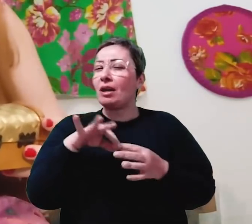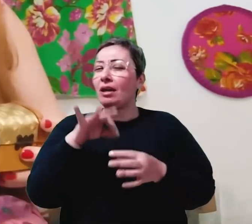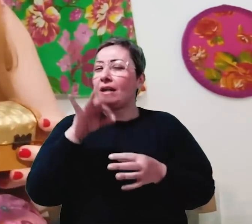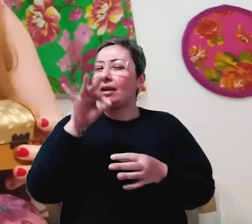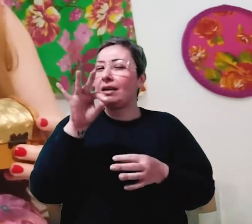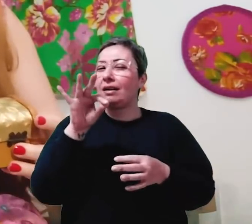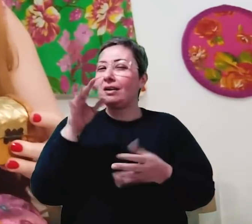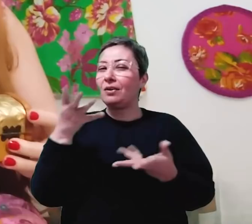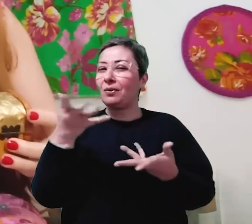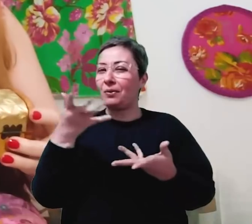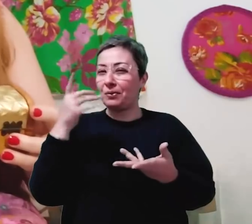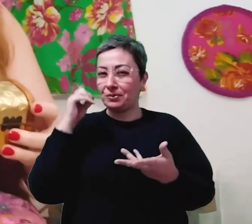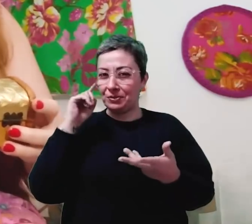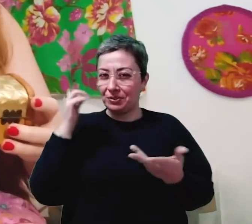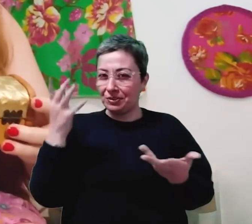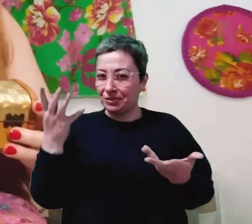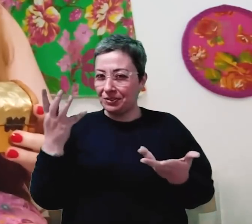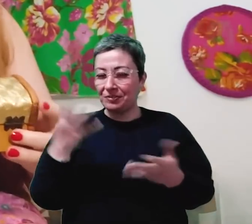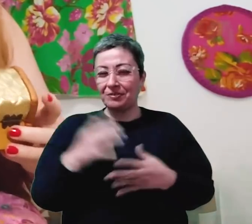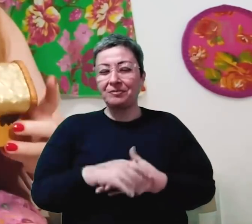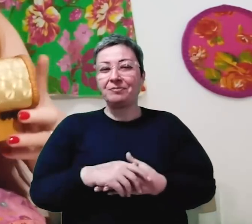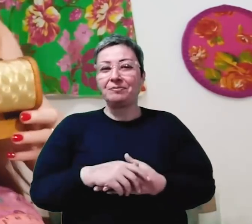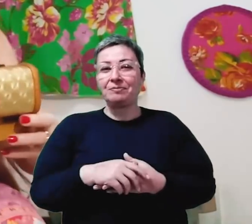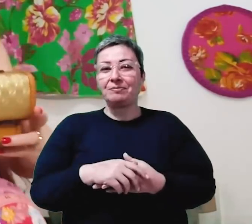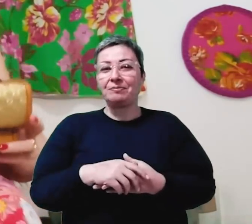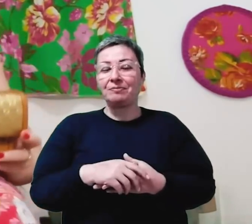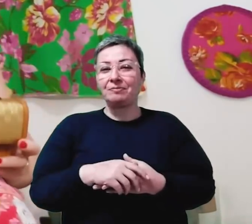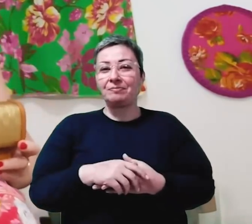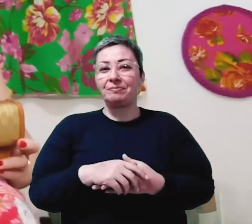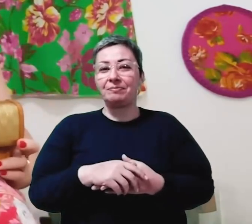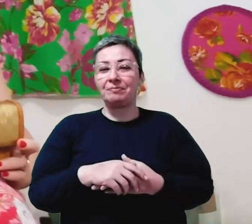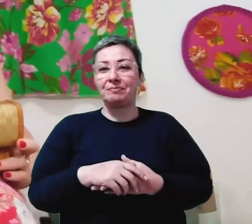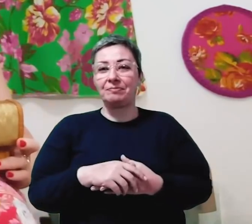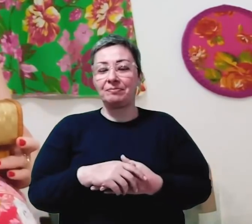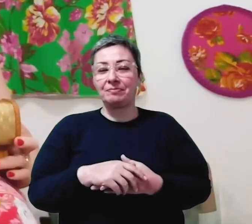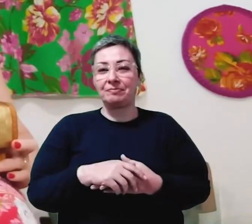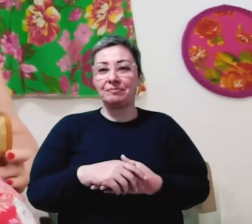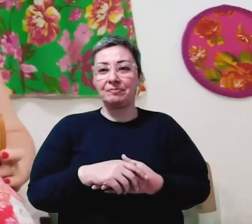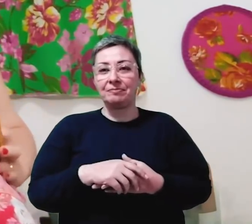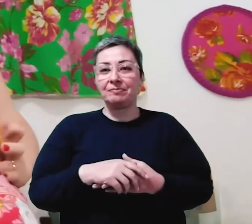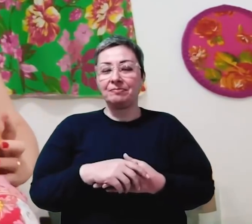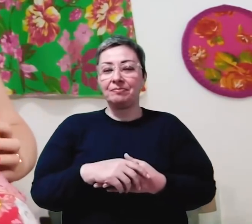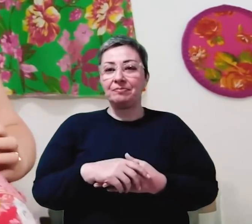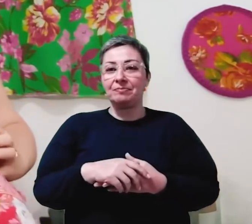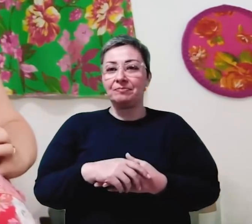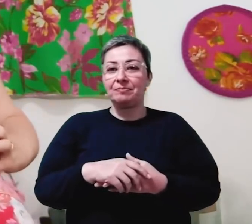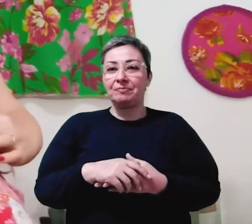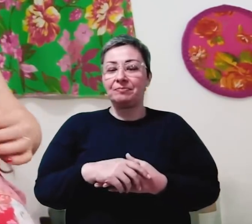O que será que vai sair pra gente no dia de hoje? Vamos lá.